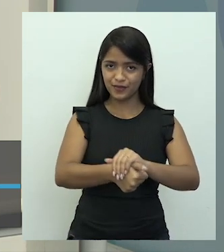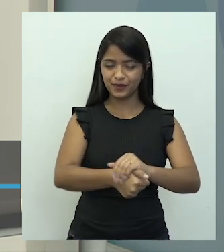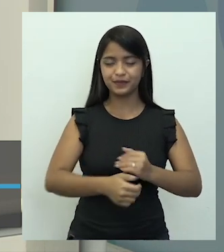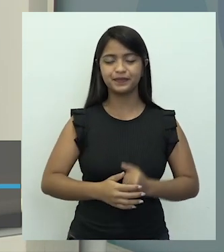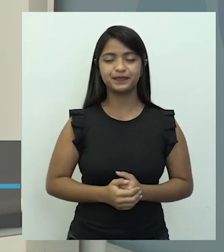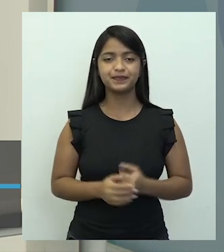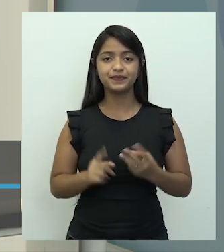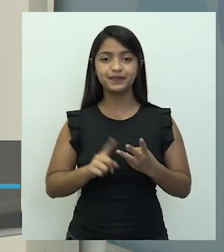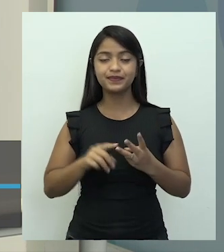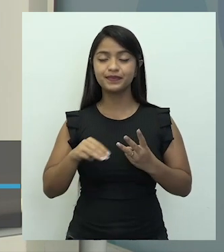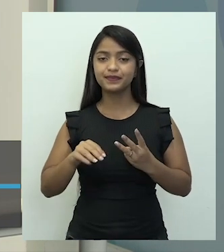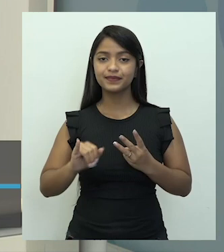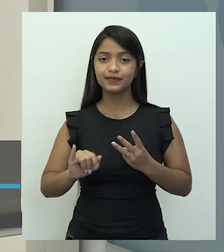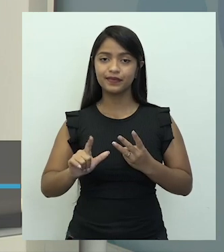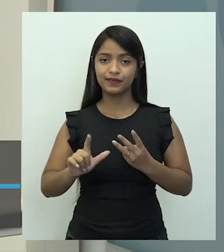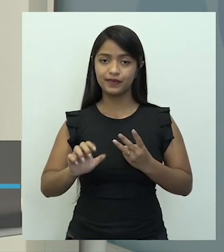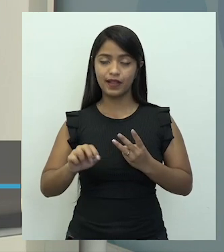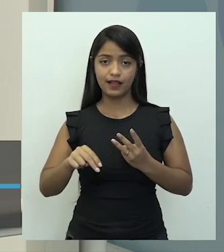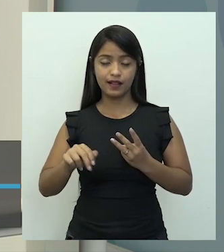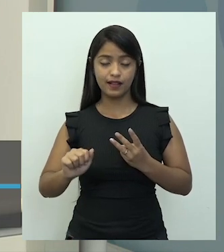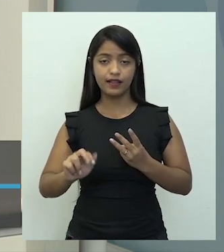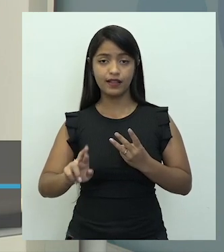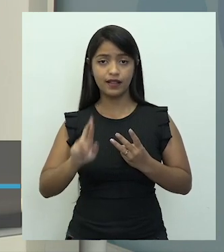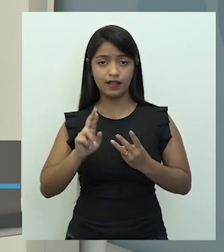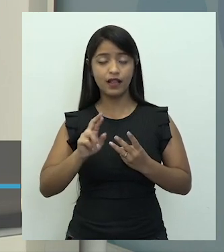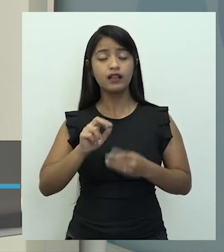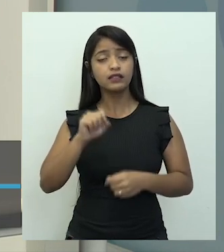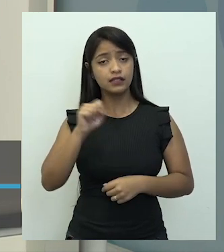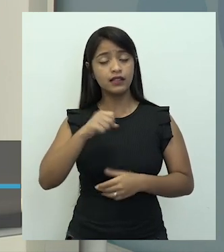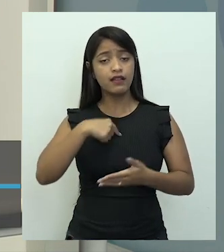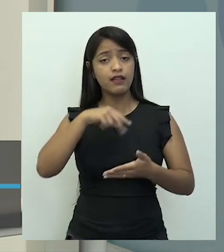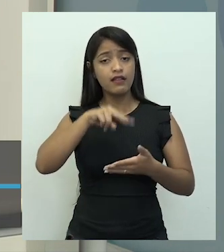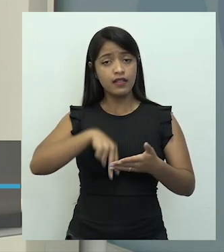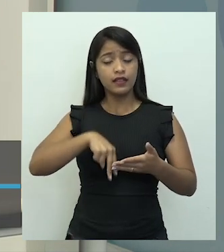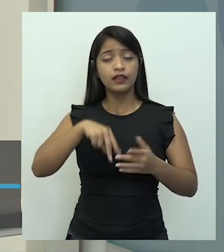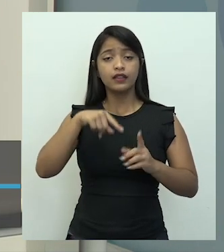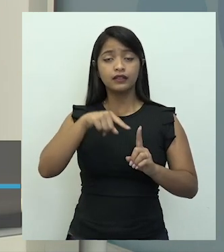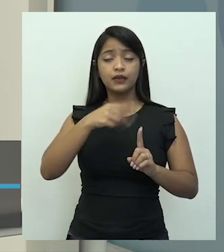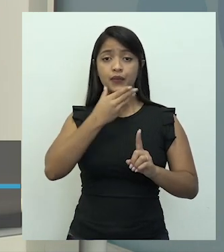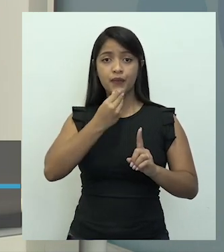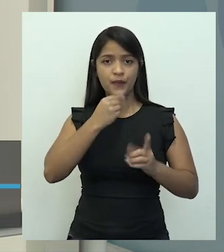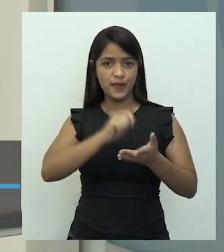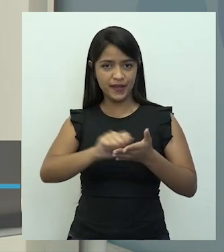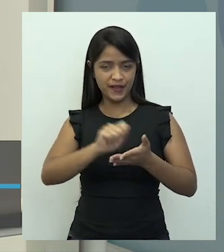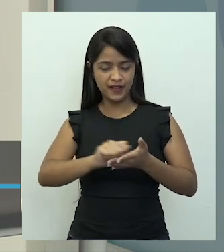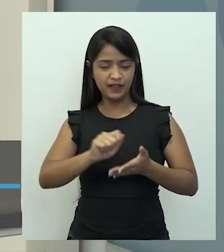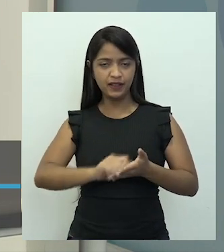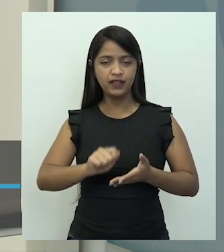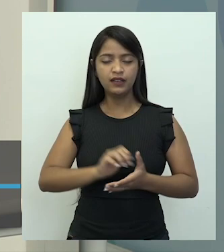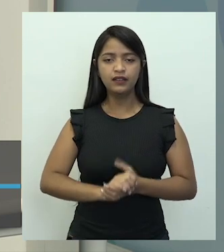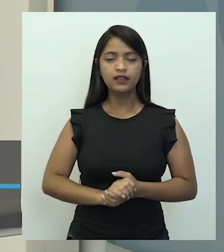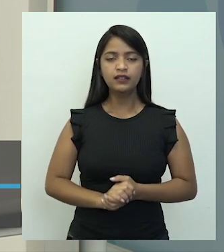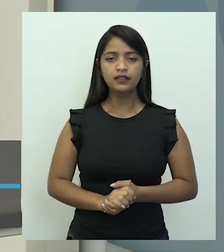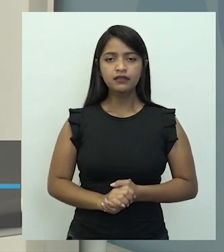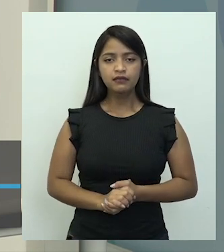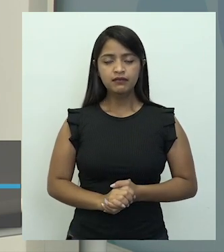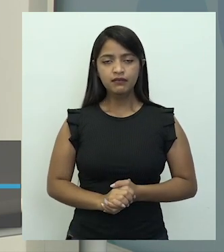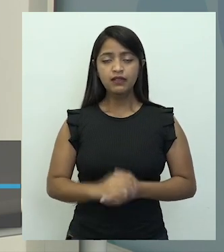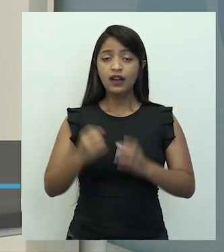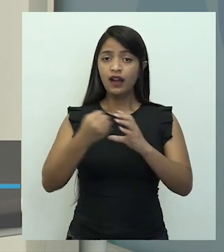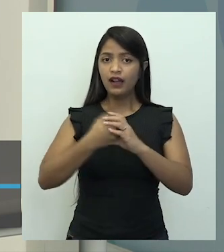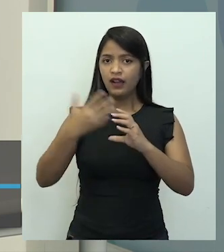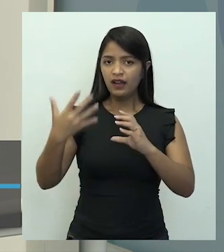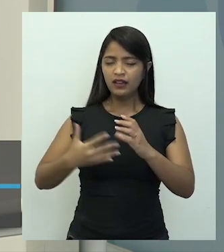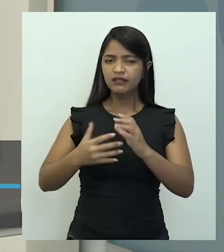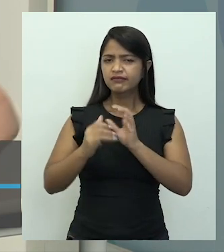A Milena, ela colocou o autor, ela colocou Esopo, né? Sim. E aí ela colocou, em termos de